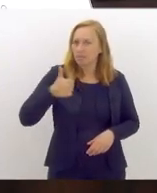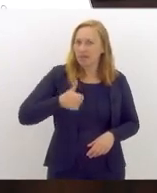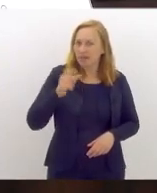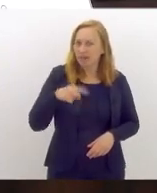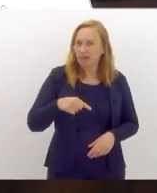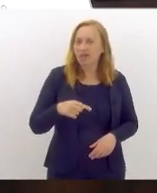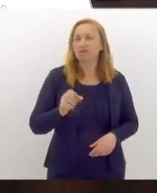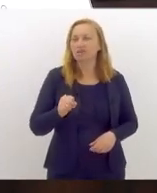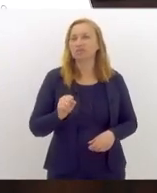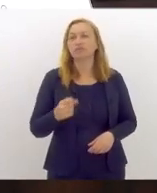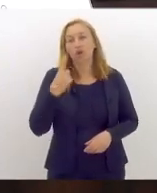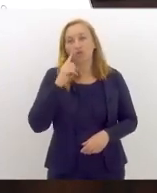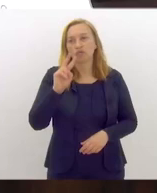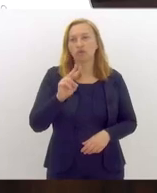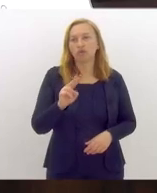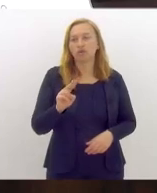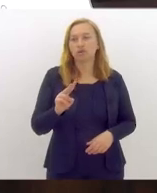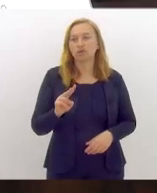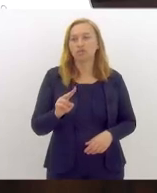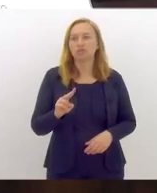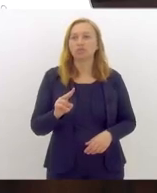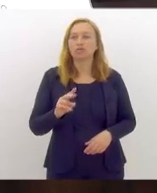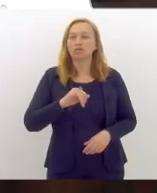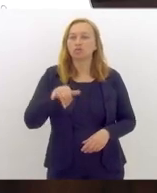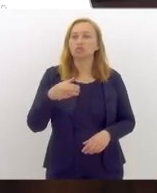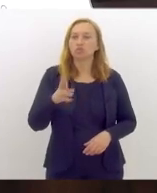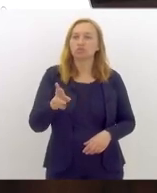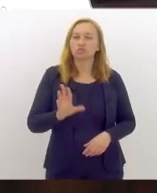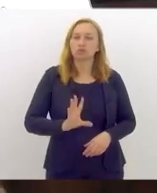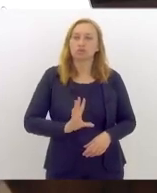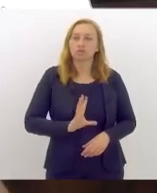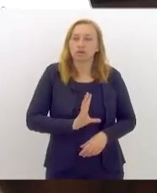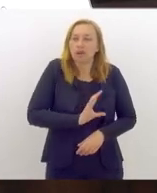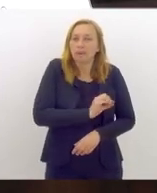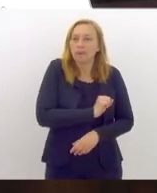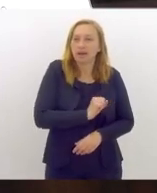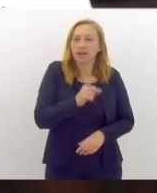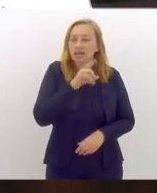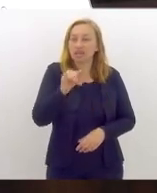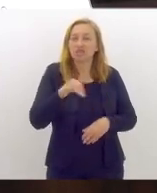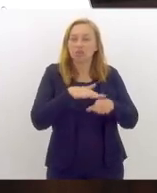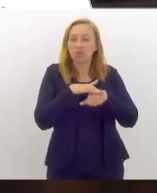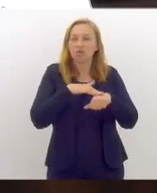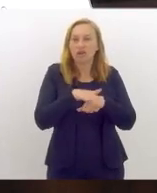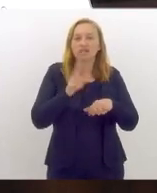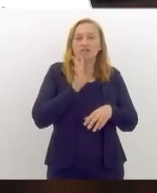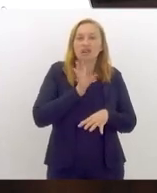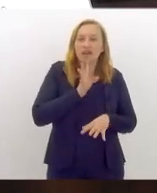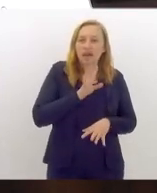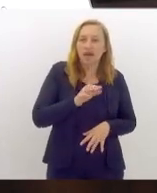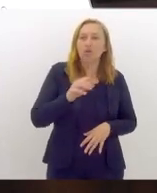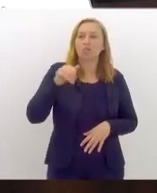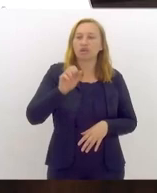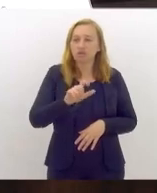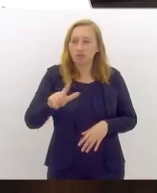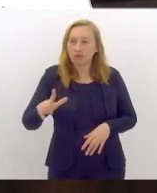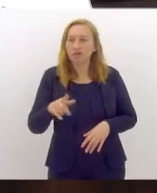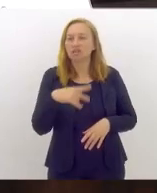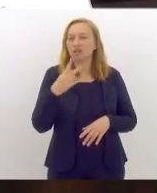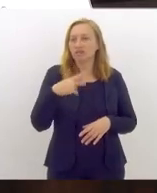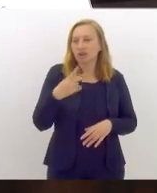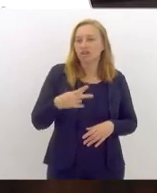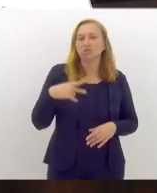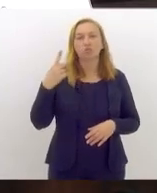e eu vi o Júnior se apaixonar naquele dia lá porque foi uma conversa muito legal Manoel tava a gente falou sobre política